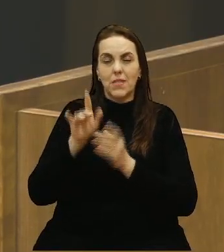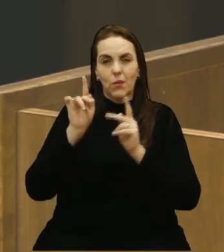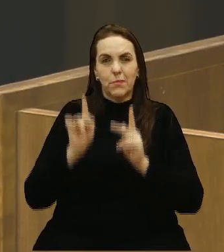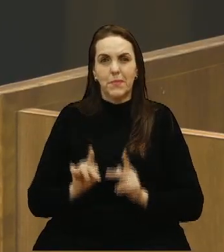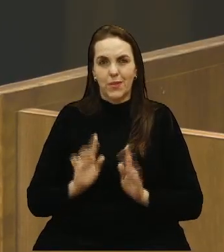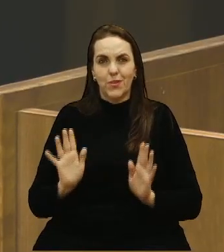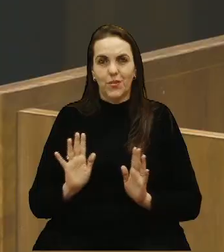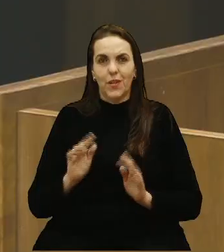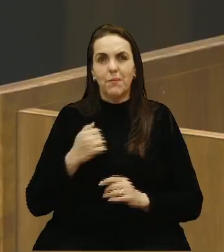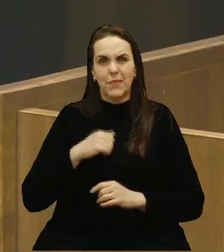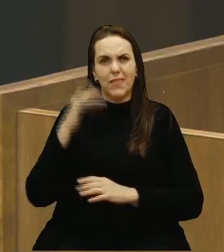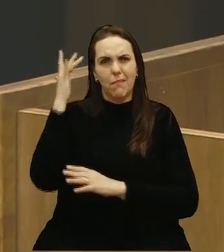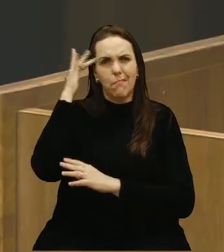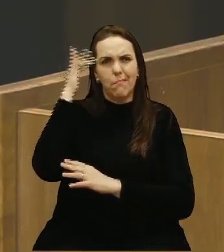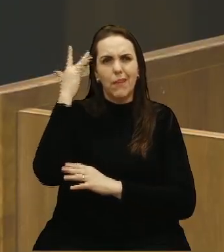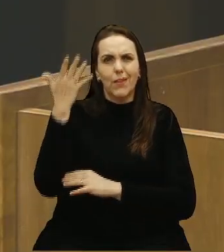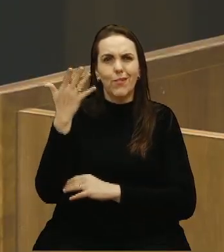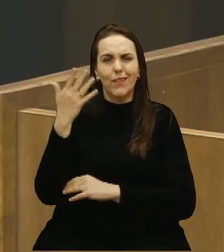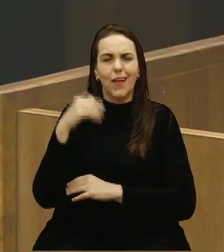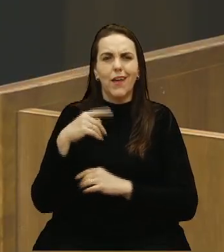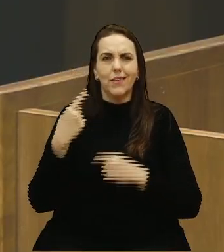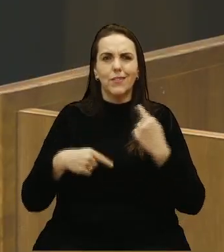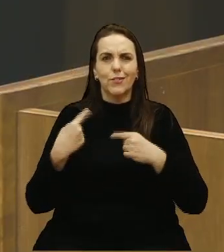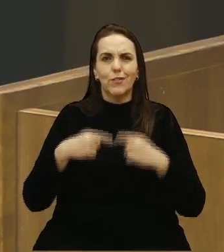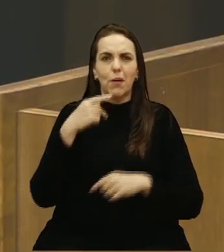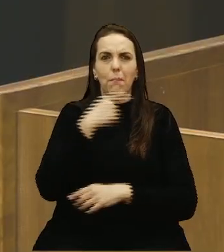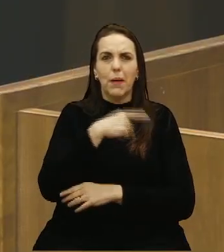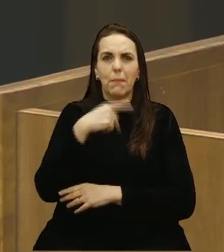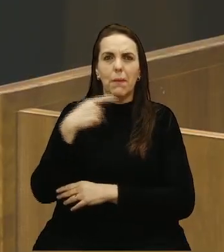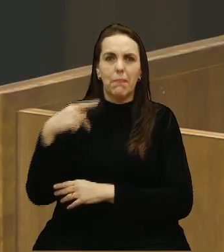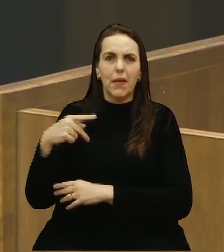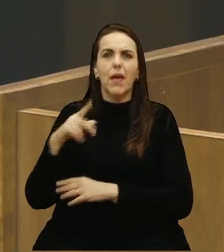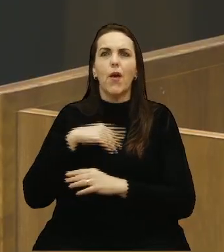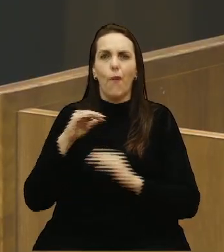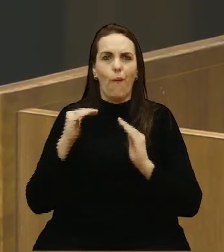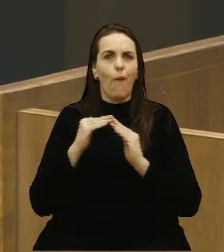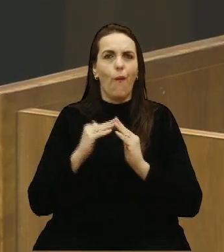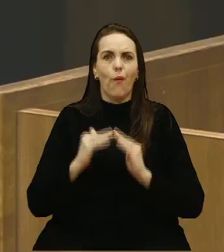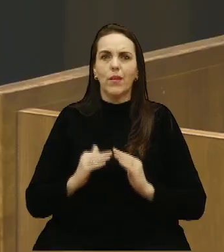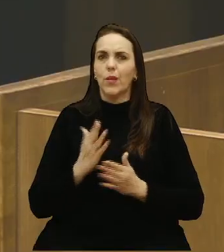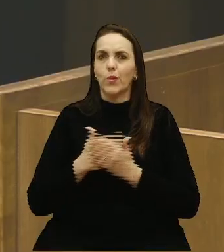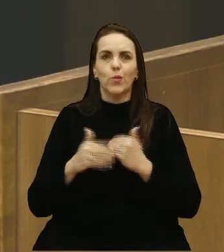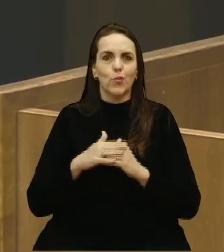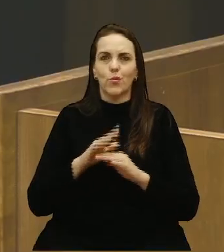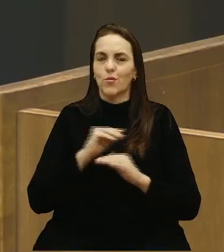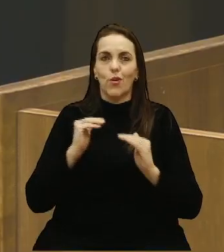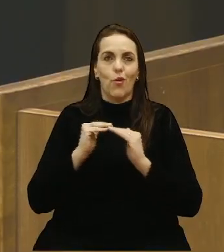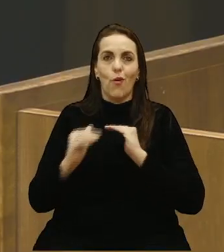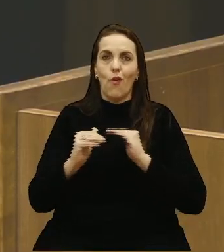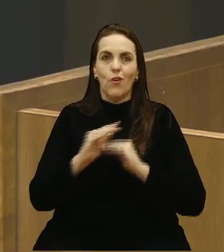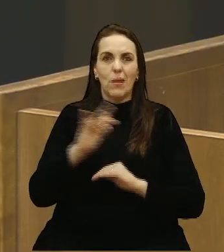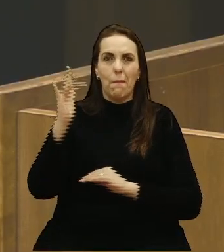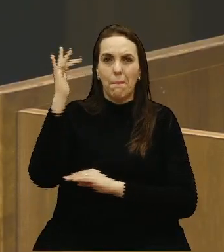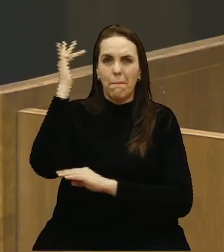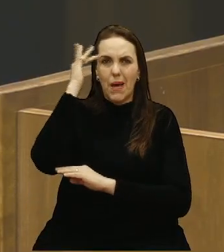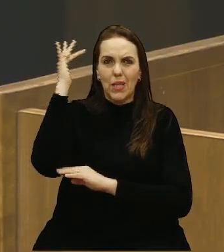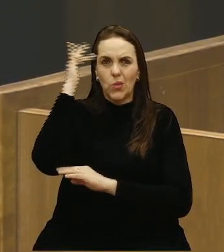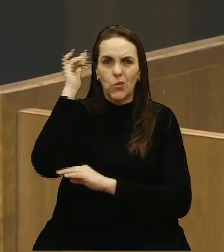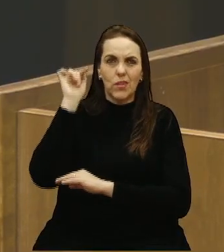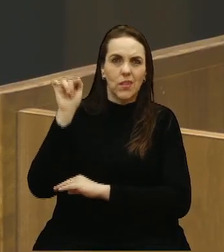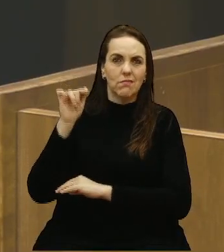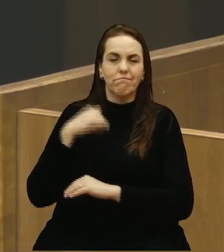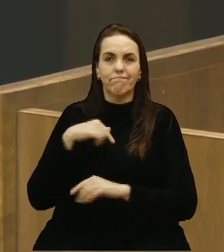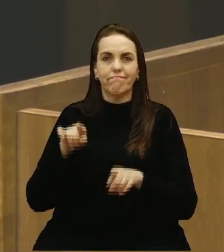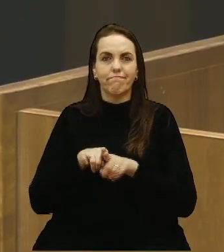Todo o outro discurso dele sobre as PPPs, parceria aqui da educação, tudo eu concordei, eu só discordo nessa parte. Eu acho que questão de maturidade, eu também